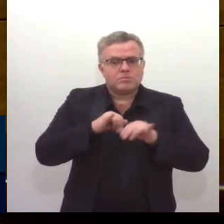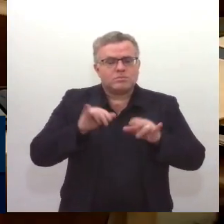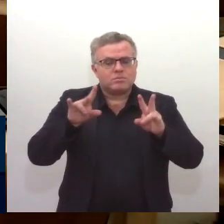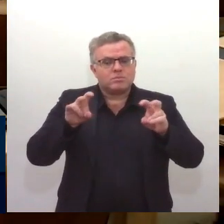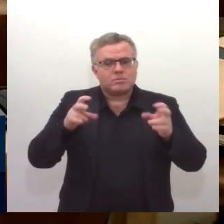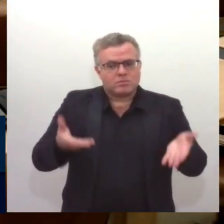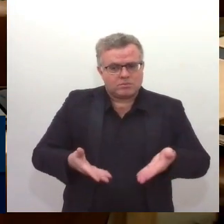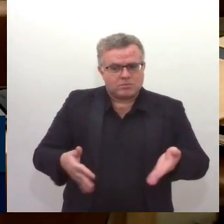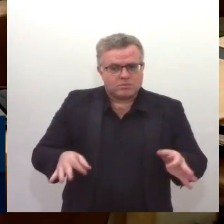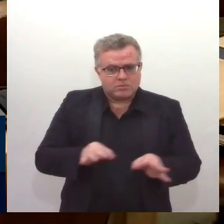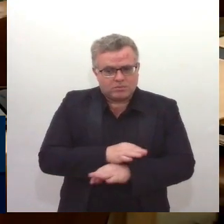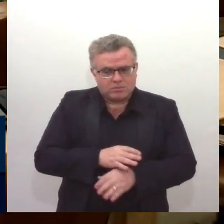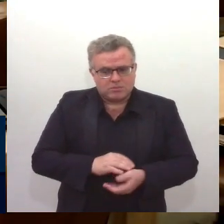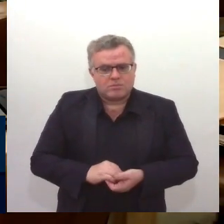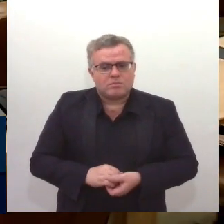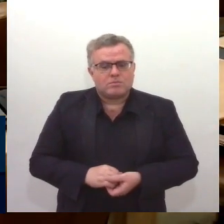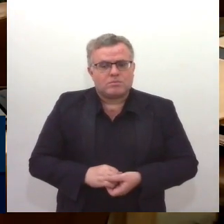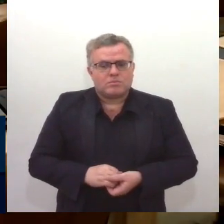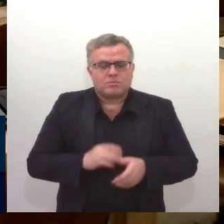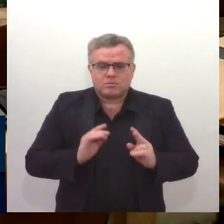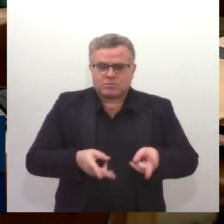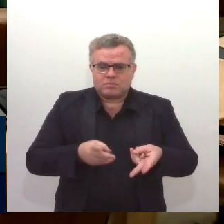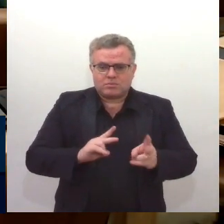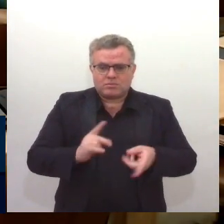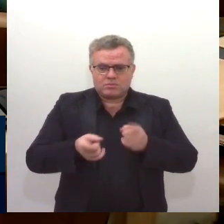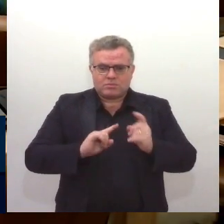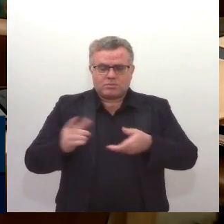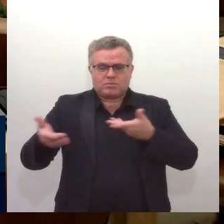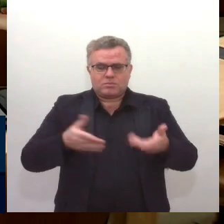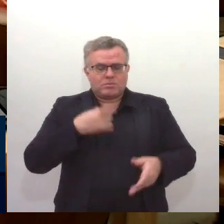Ainda no pequeno expediente, com a palavra a deputada Linda Brasil.